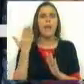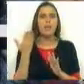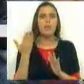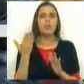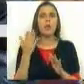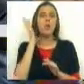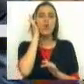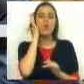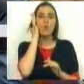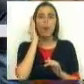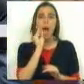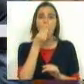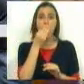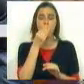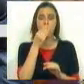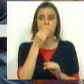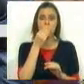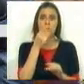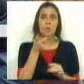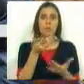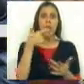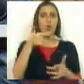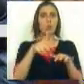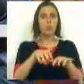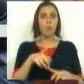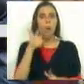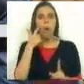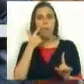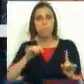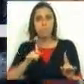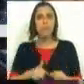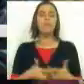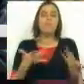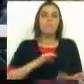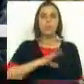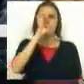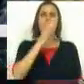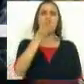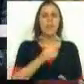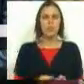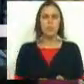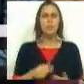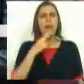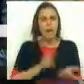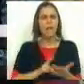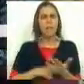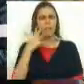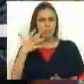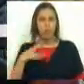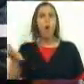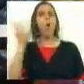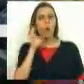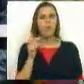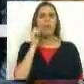do aumento do número de alunos por turma experimental? Portanto, Sr. Ministro, desça à realidade e